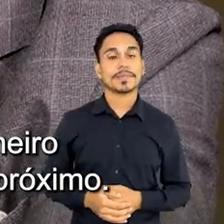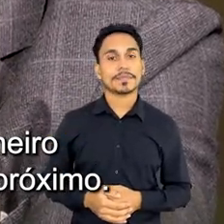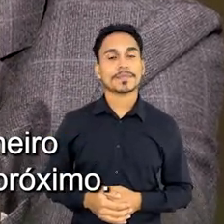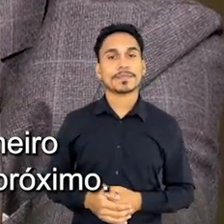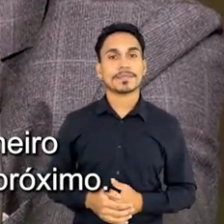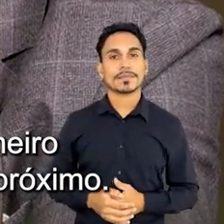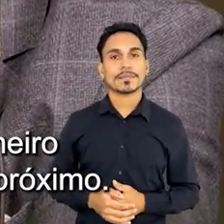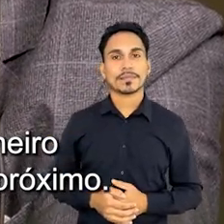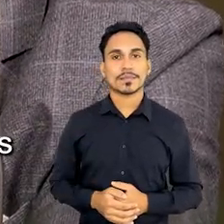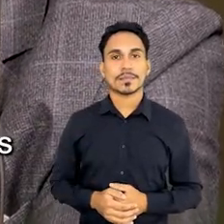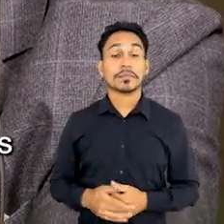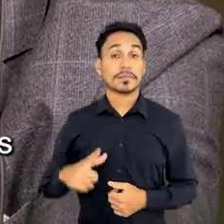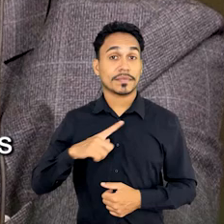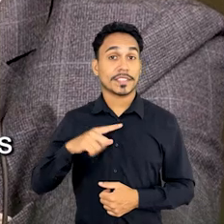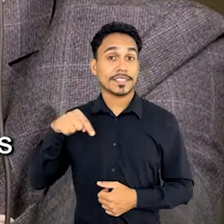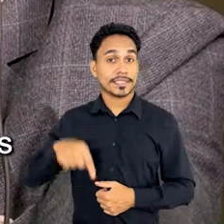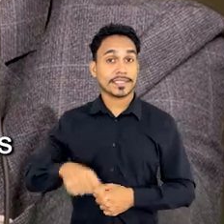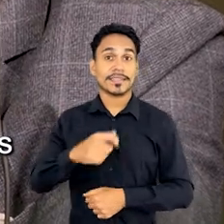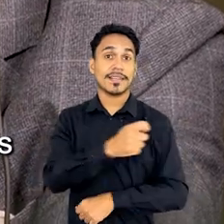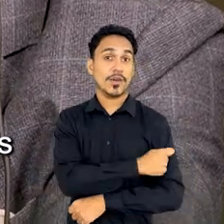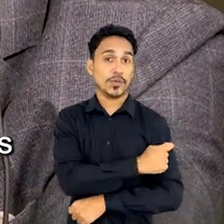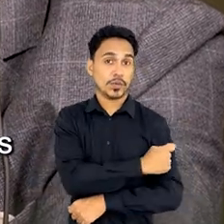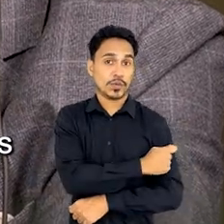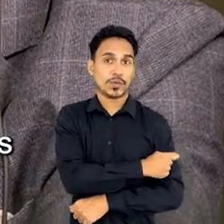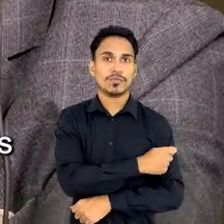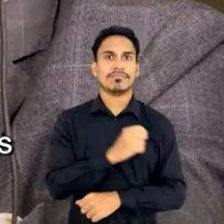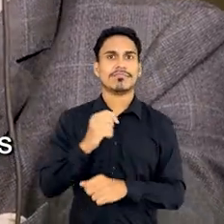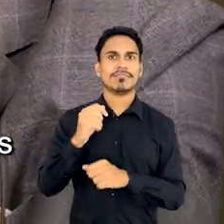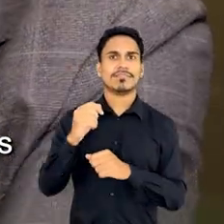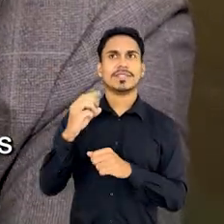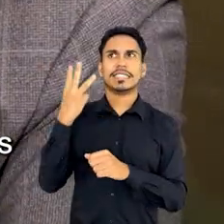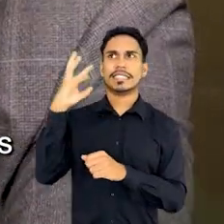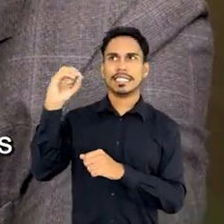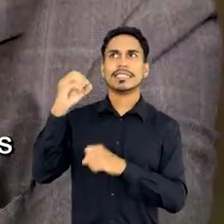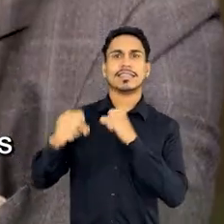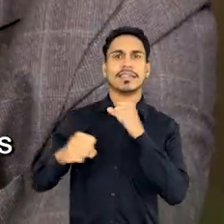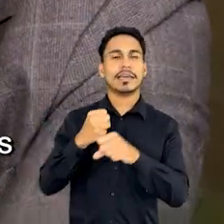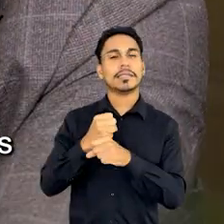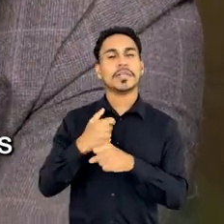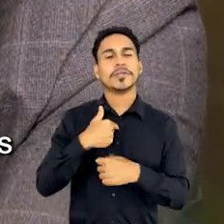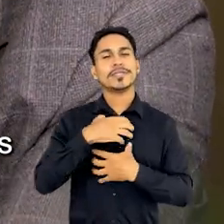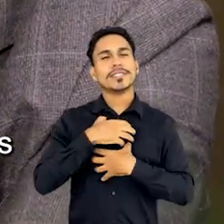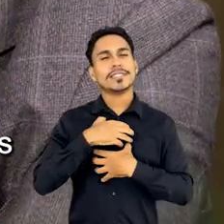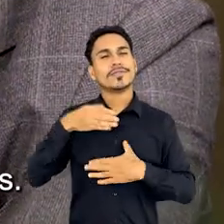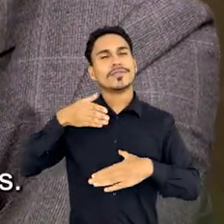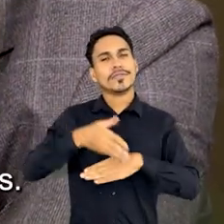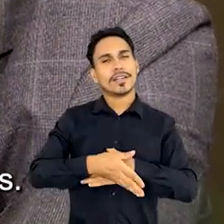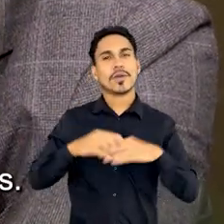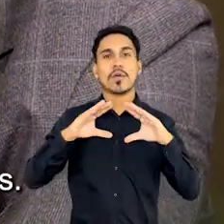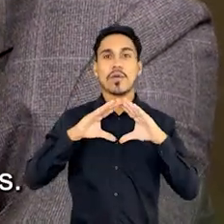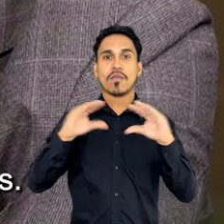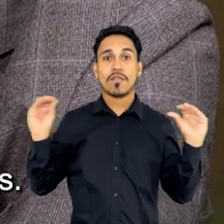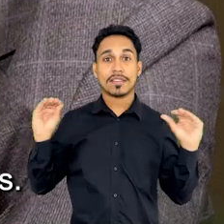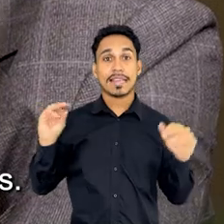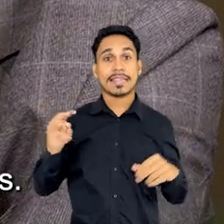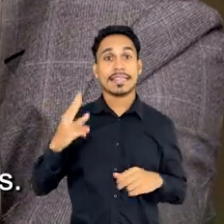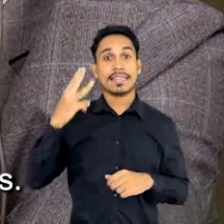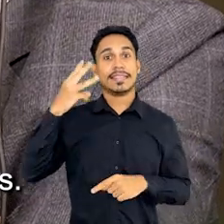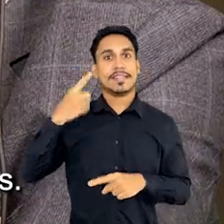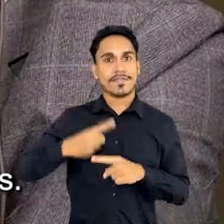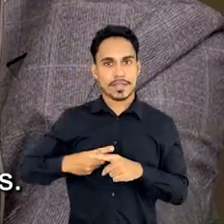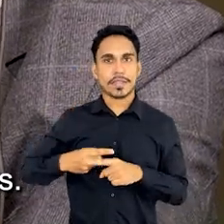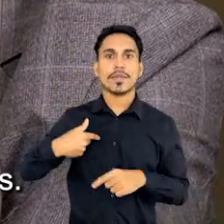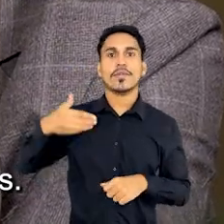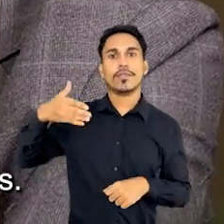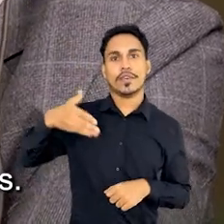a sée do nosso estudo é muito próximo mas eu tenho amigos aqui de desses três décadas de trabalho eu me sinto muito à vontade e e a terceira vez que eu ven falar